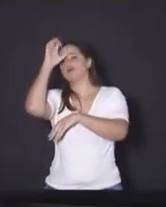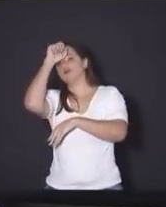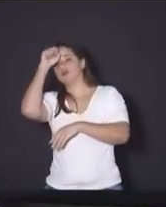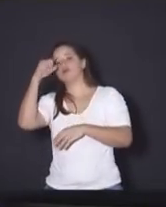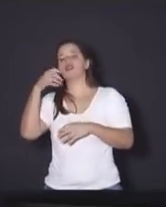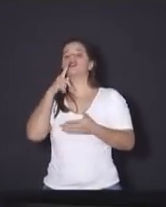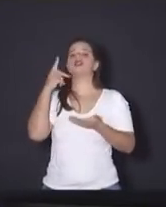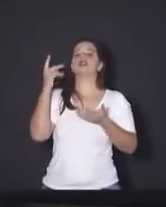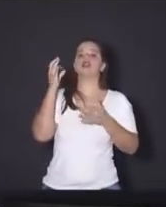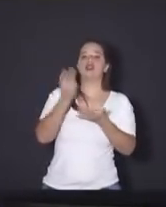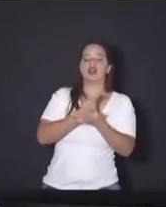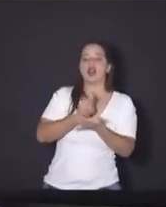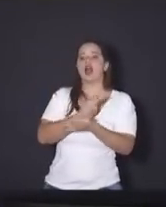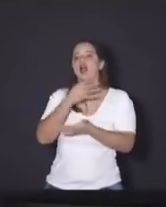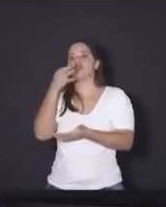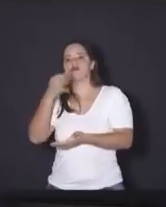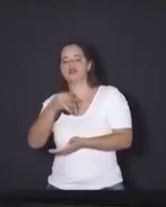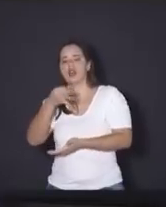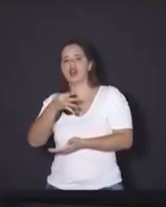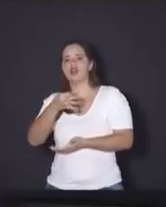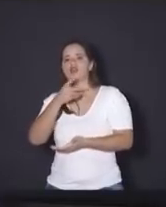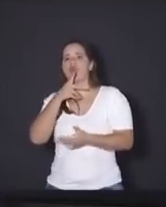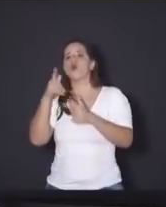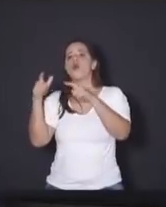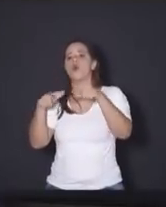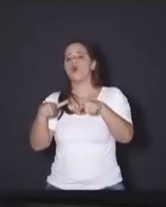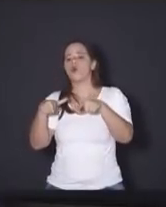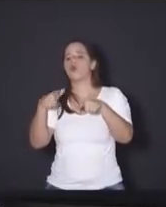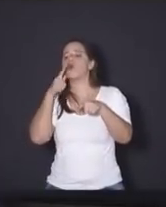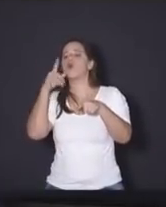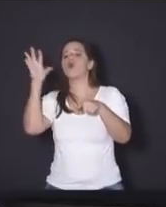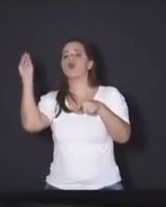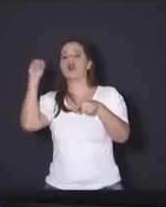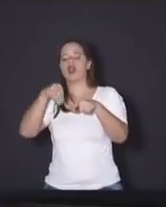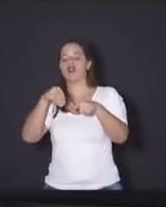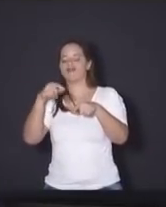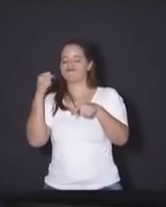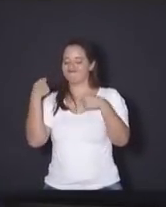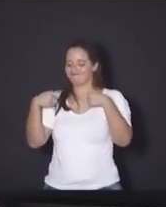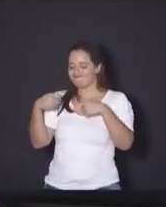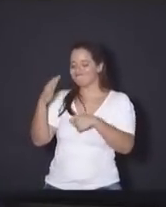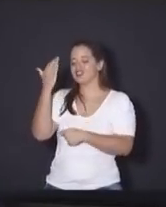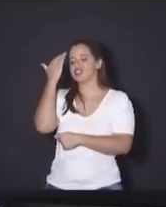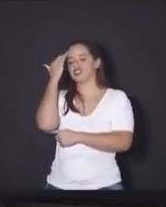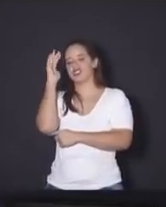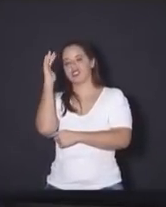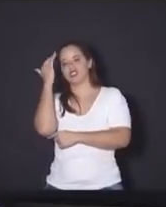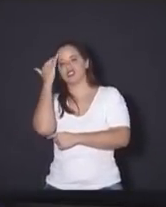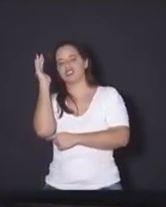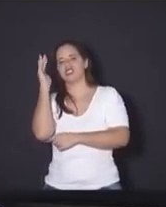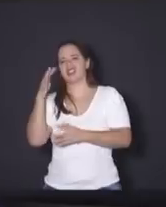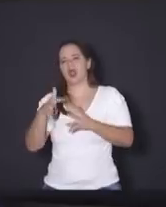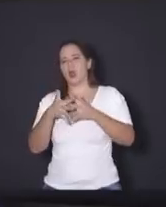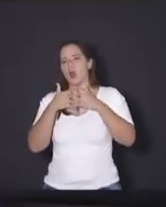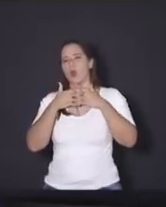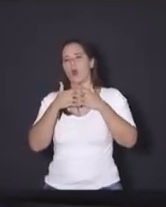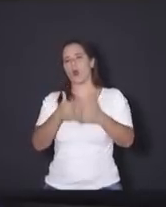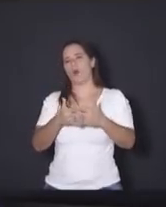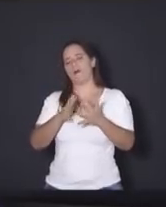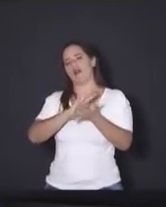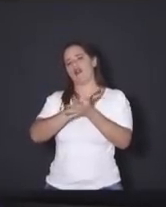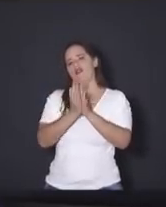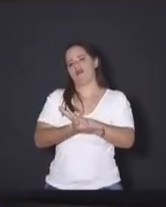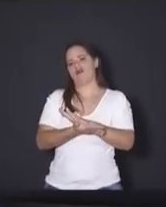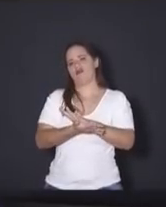acertos isso nos levou a um lugar de tentar entender assim essa complexidade do racismo